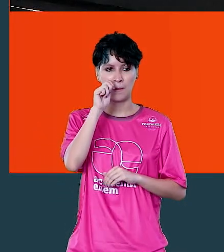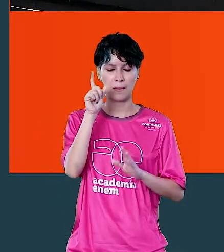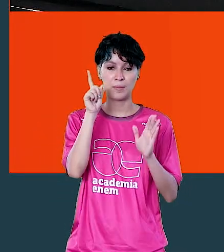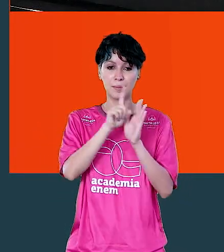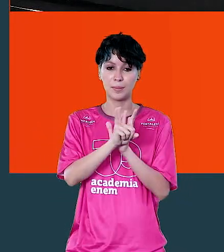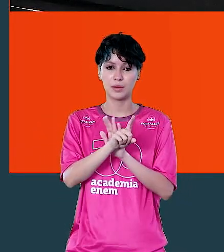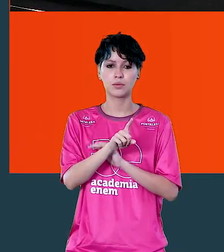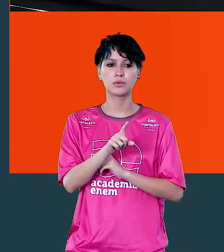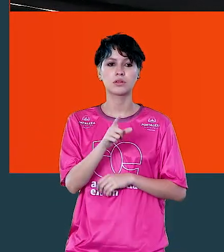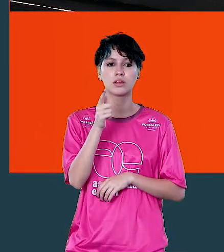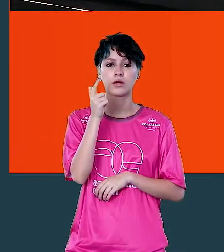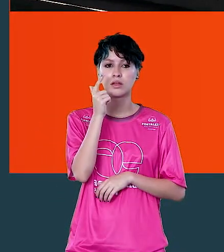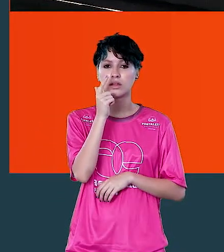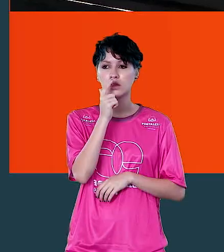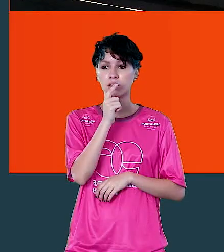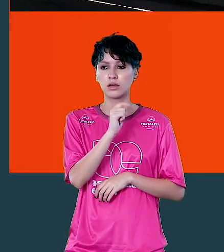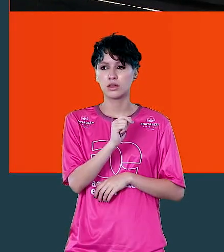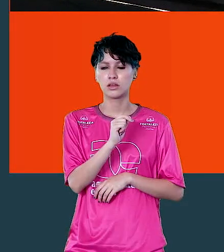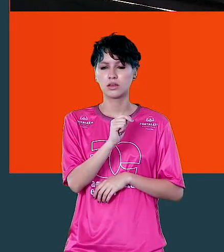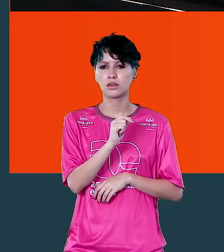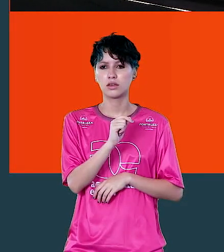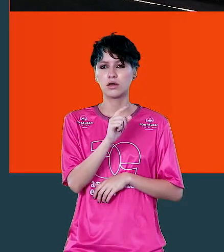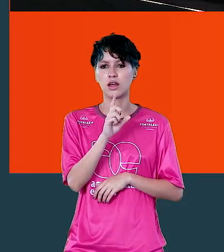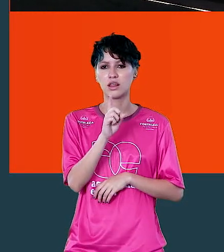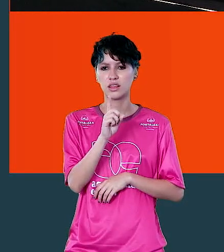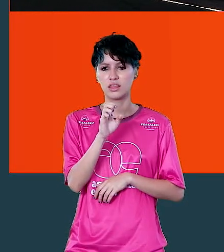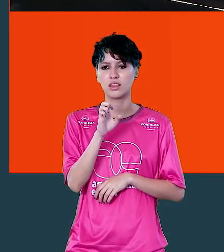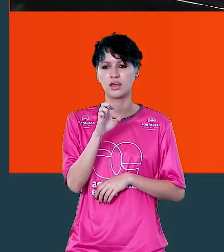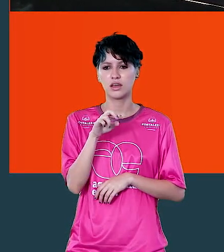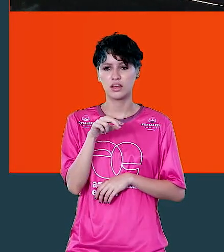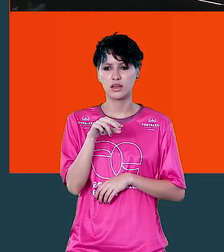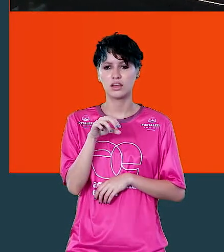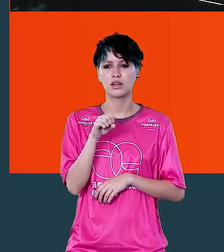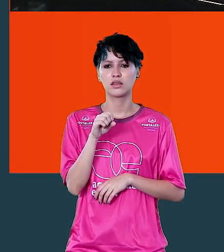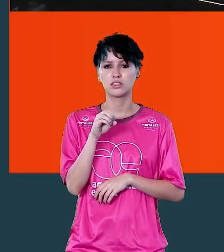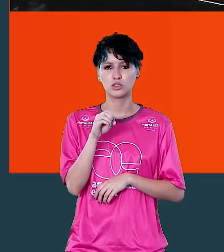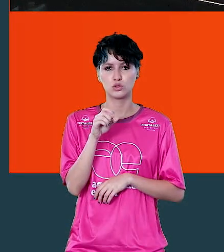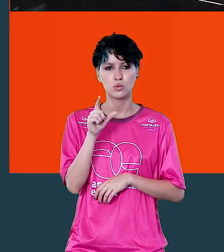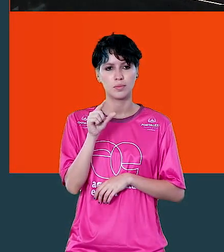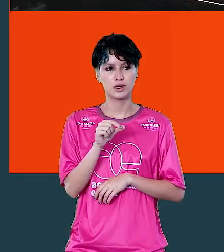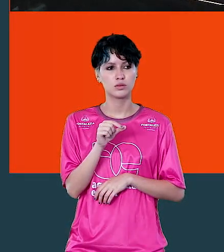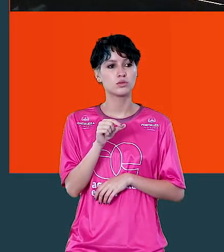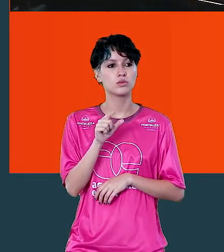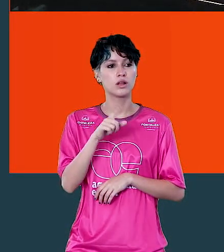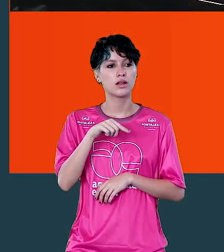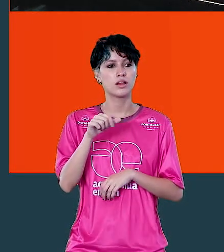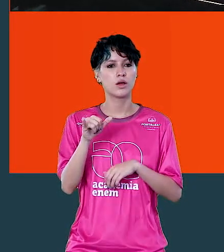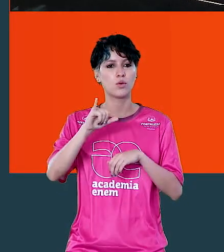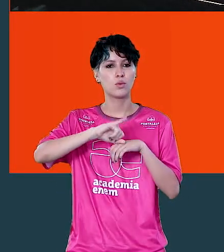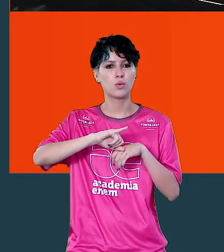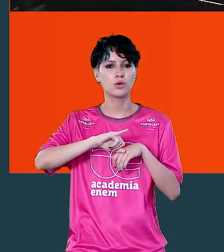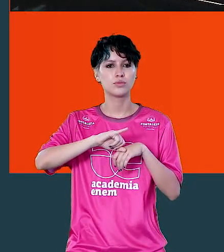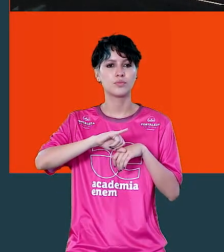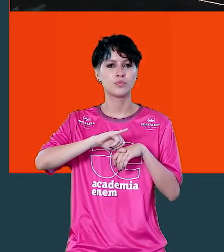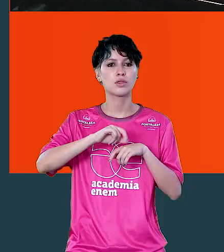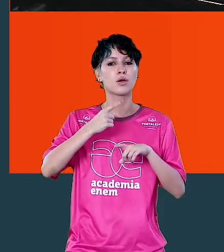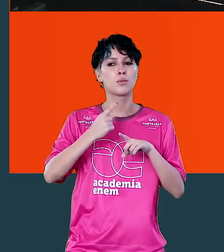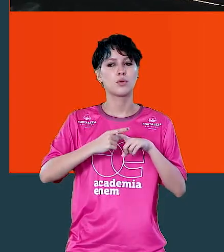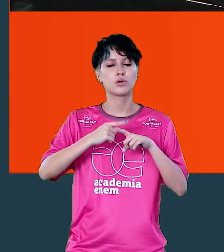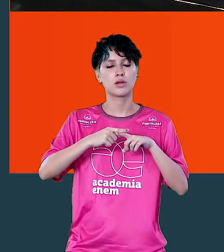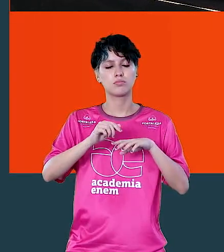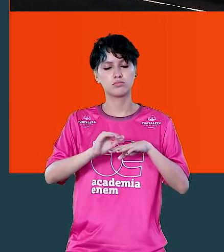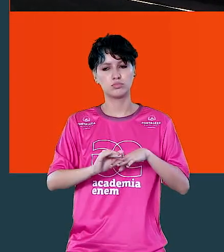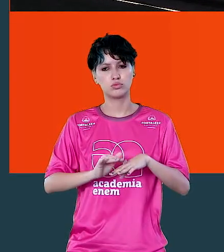o menos denso? O óleo, perfeito. O óleo que fica na parte de cima,